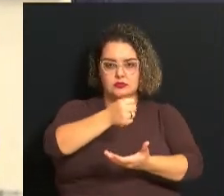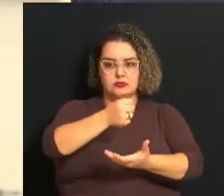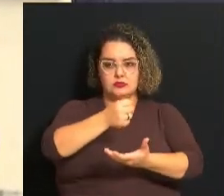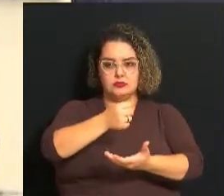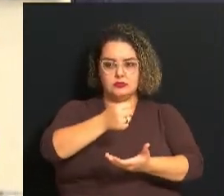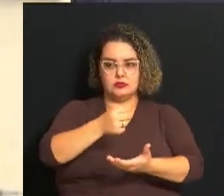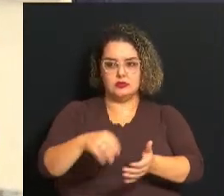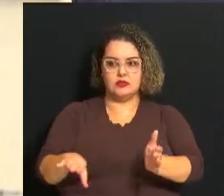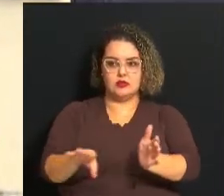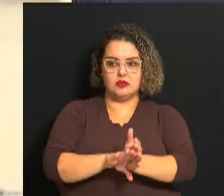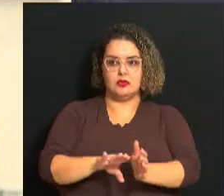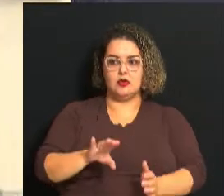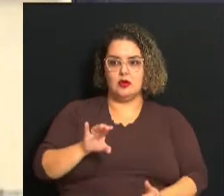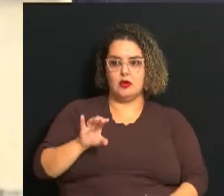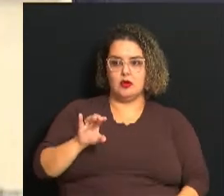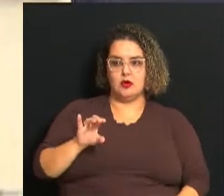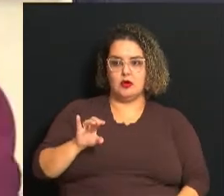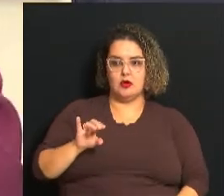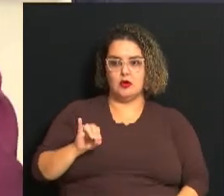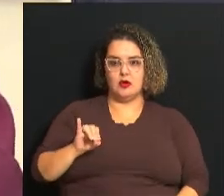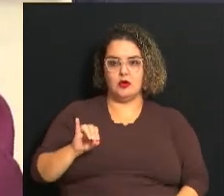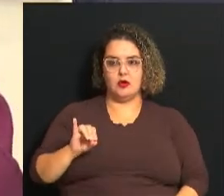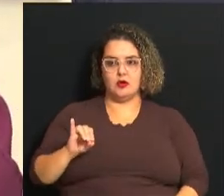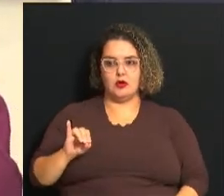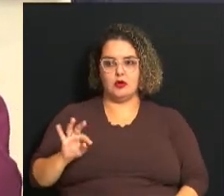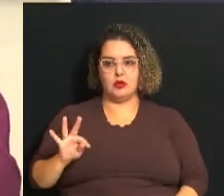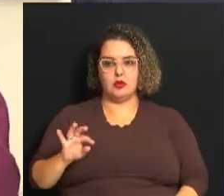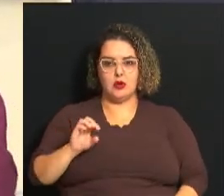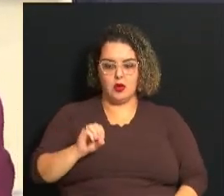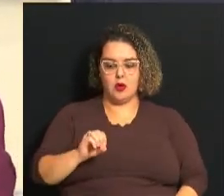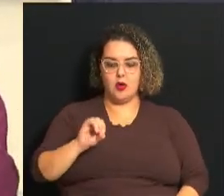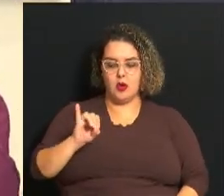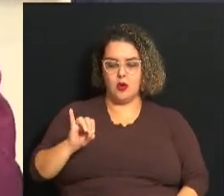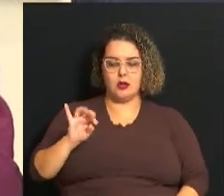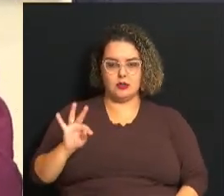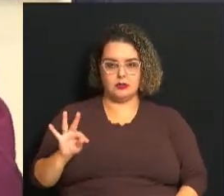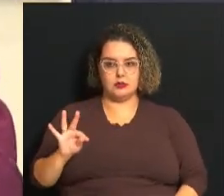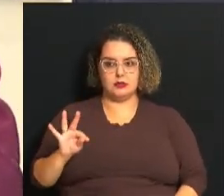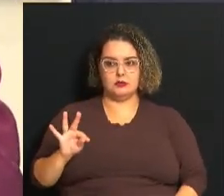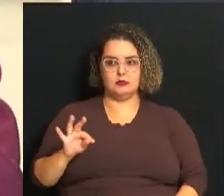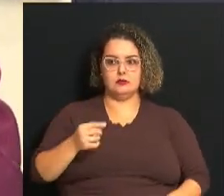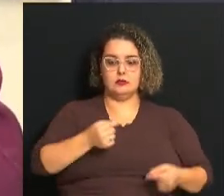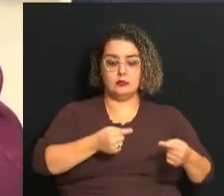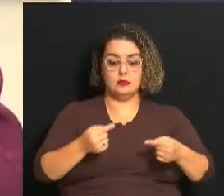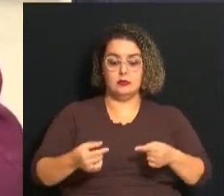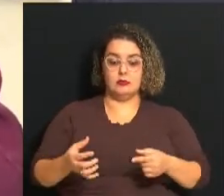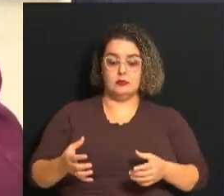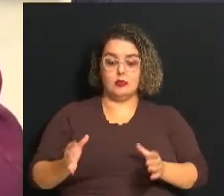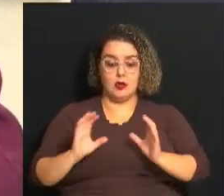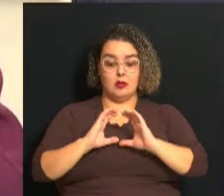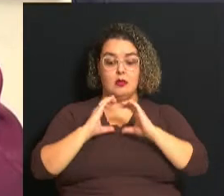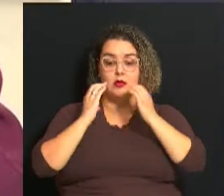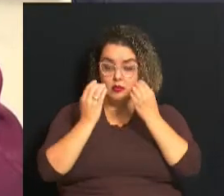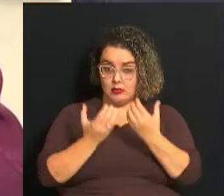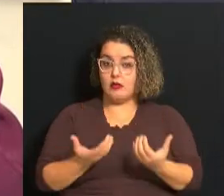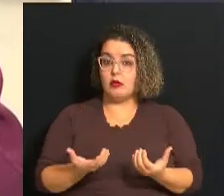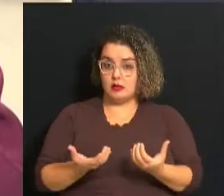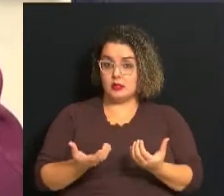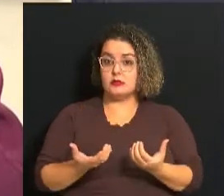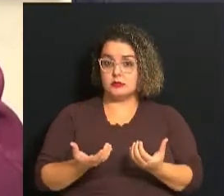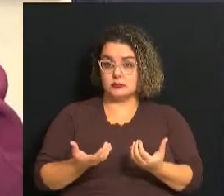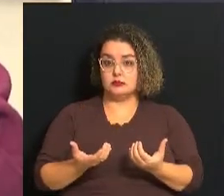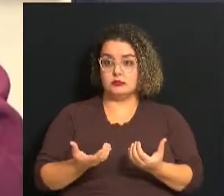o IP é para o Inter chegar a debater uma uma uma convenção Esse é porque